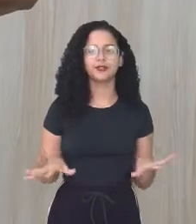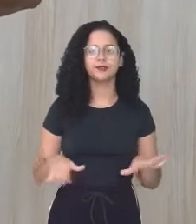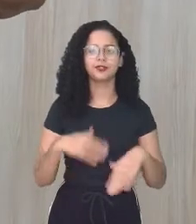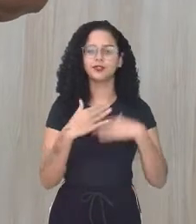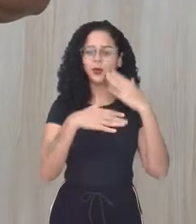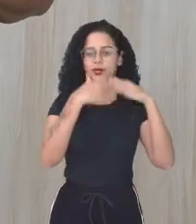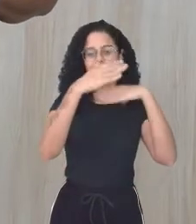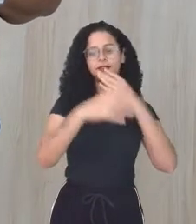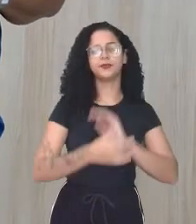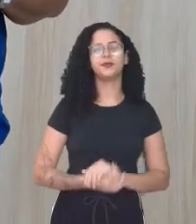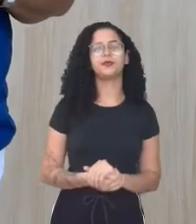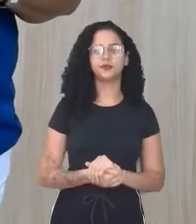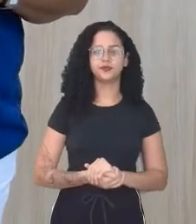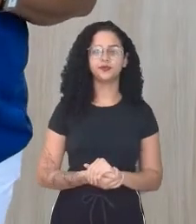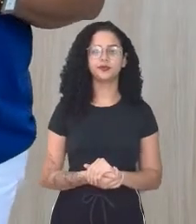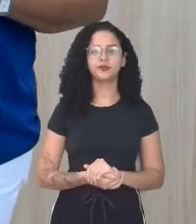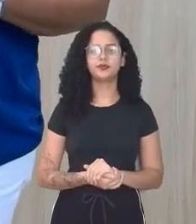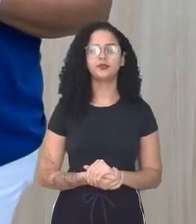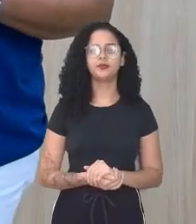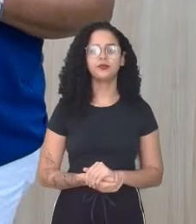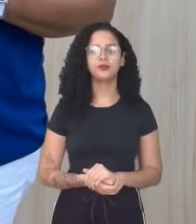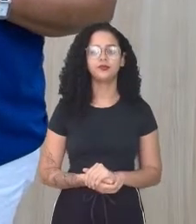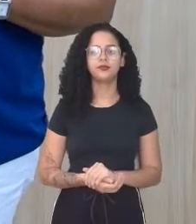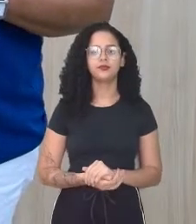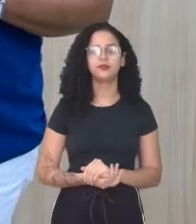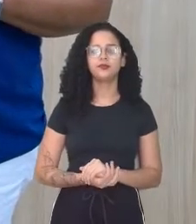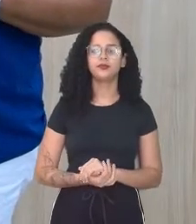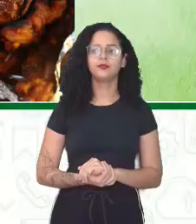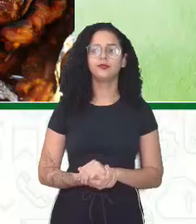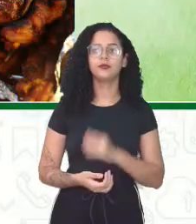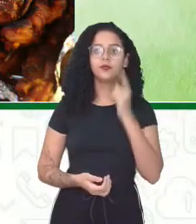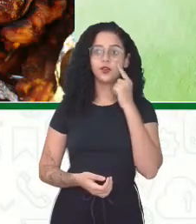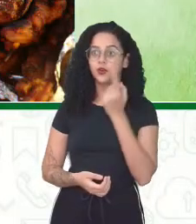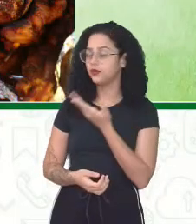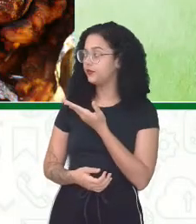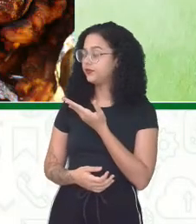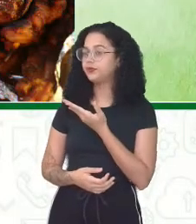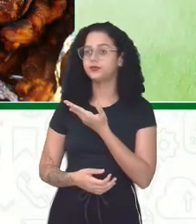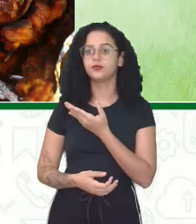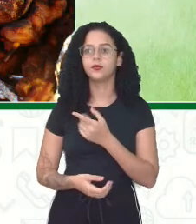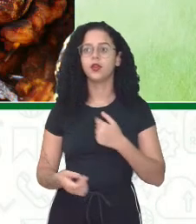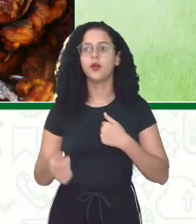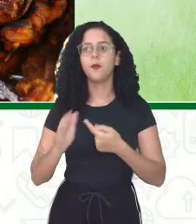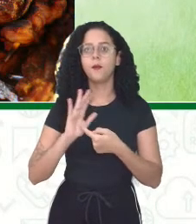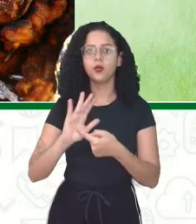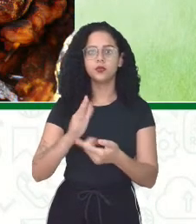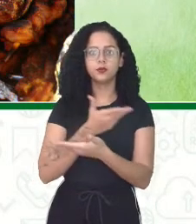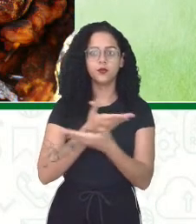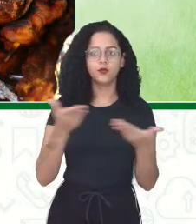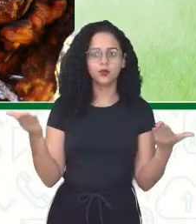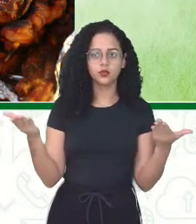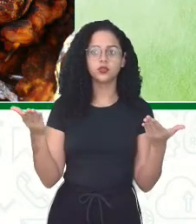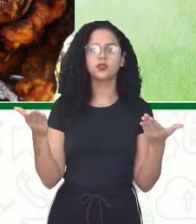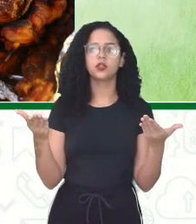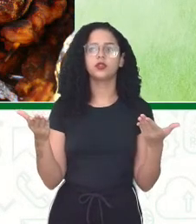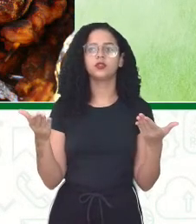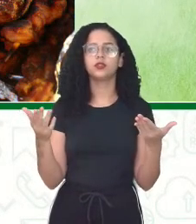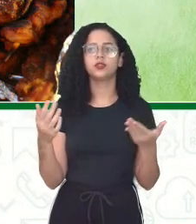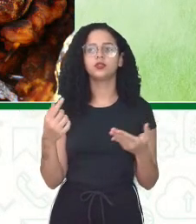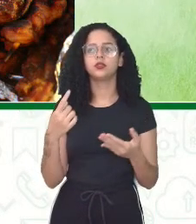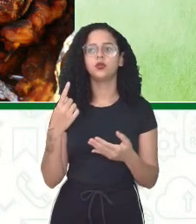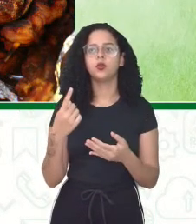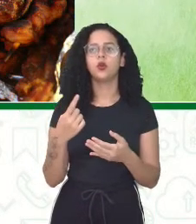cresce com isso, tá bom? Vamos lá. Olha só, eu trouxe para vocês